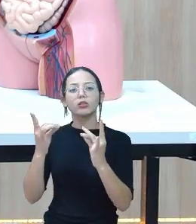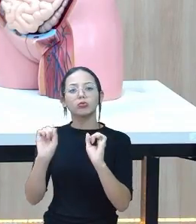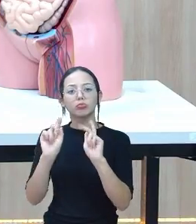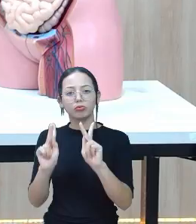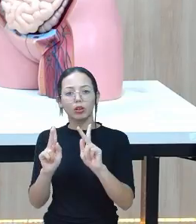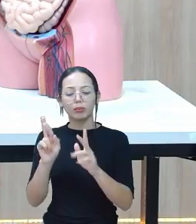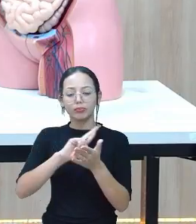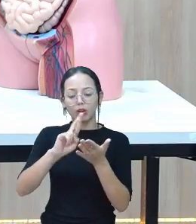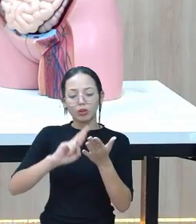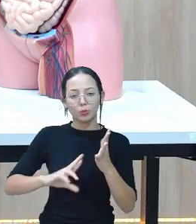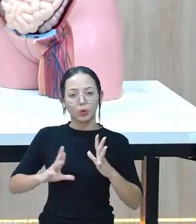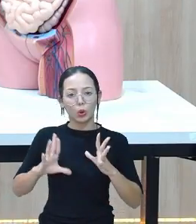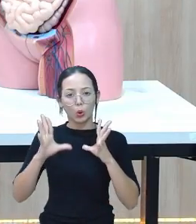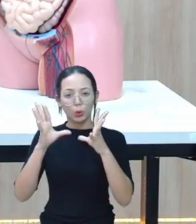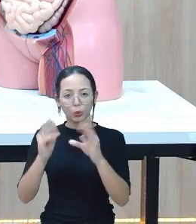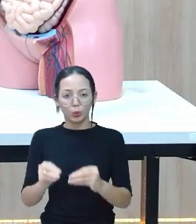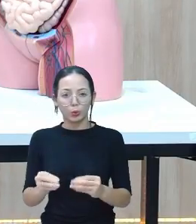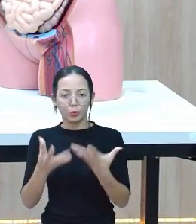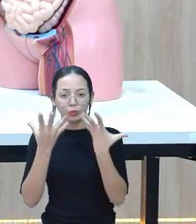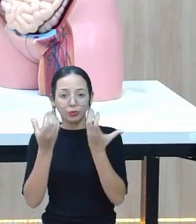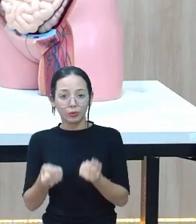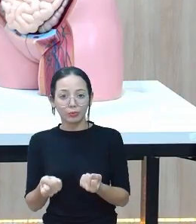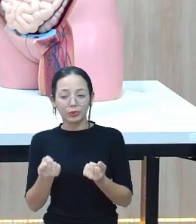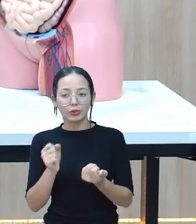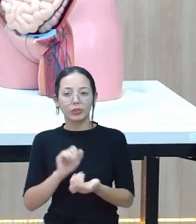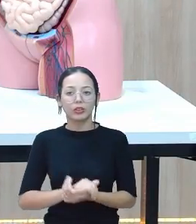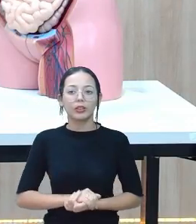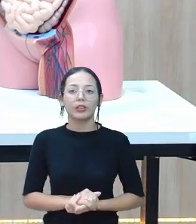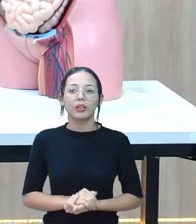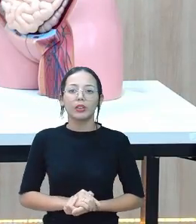tirar todas as dúvidas. Vamos lá, pessoal.